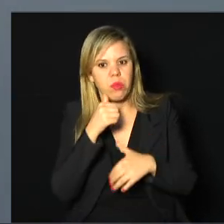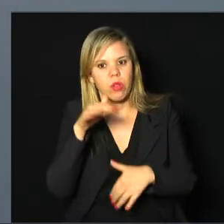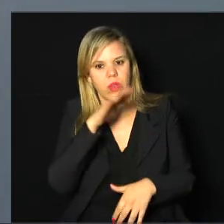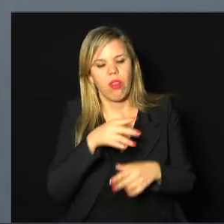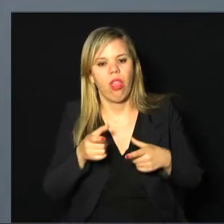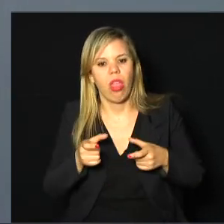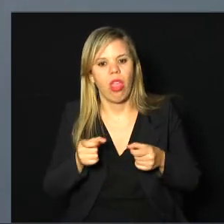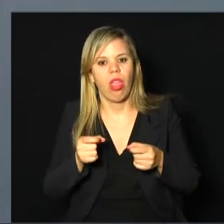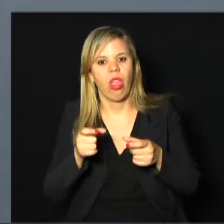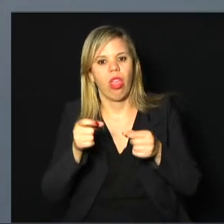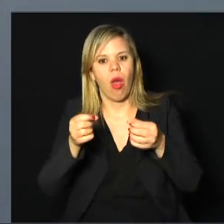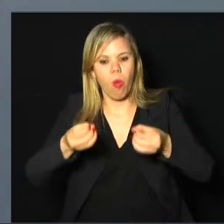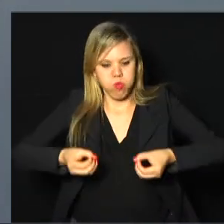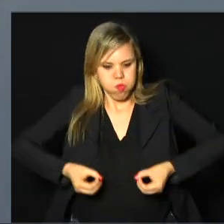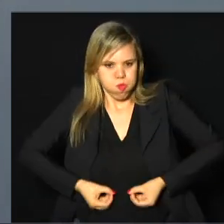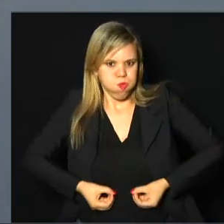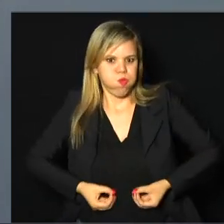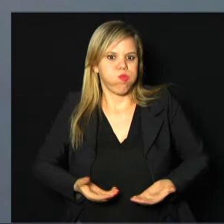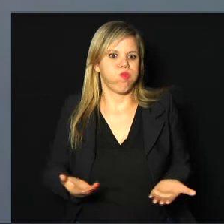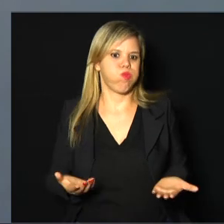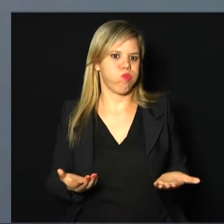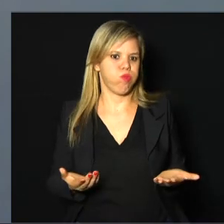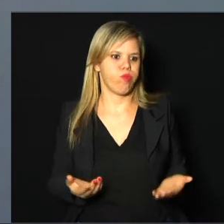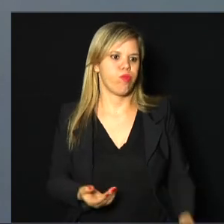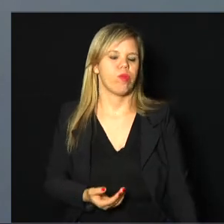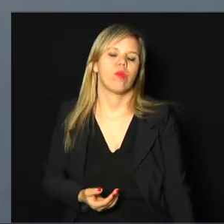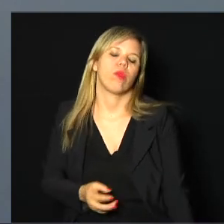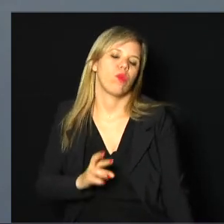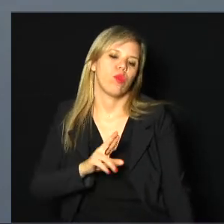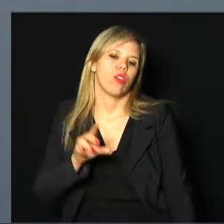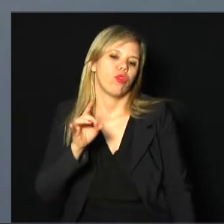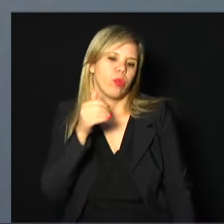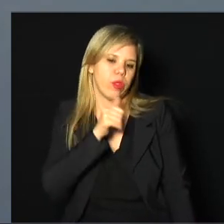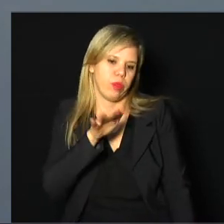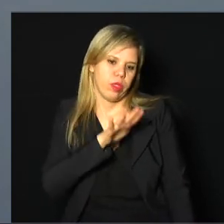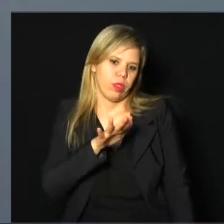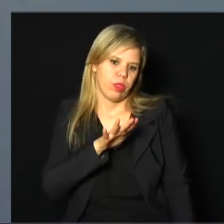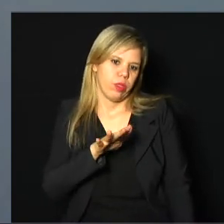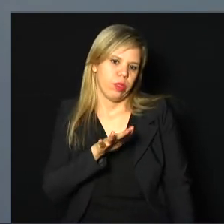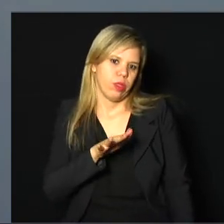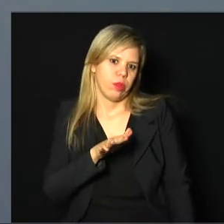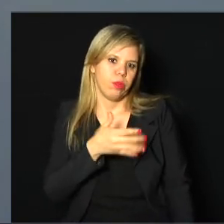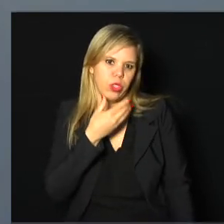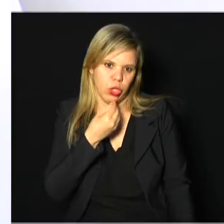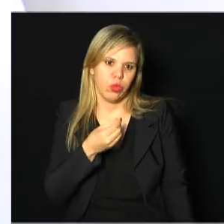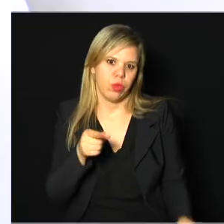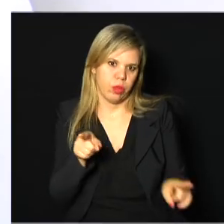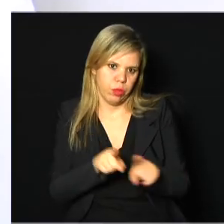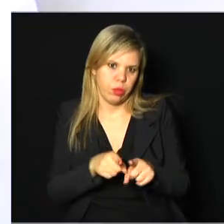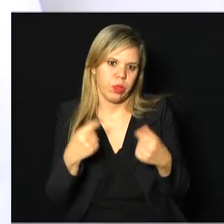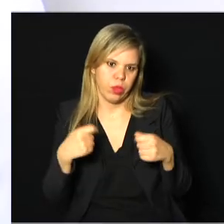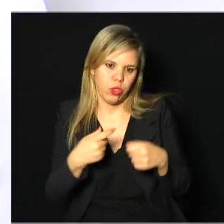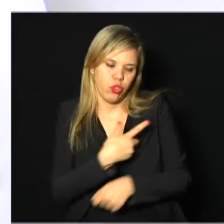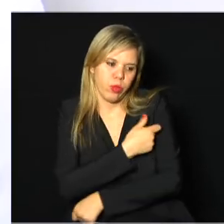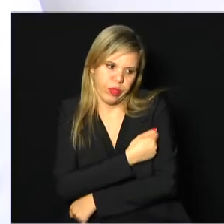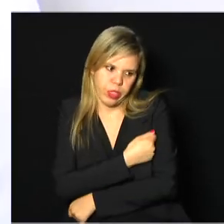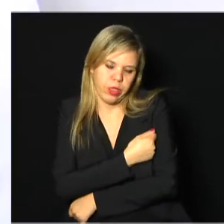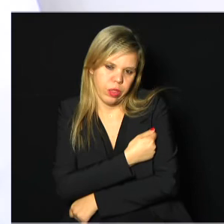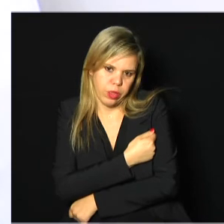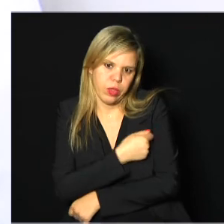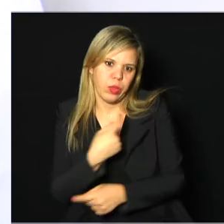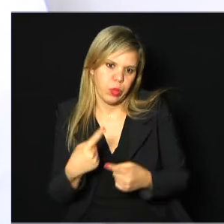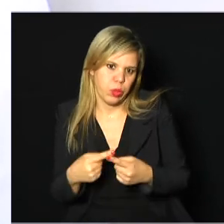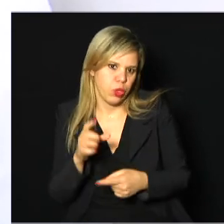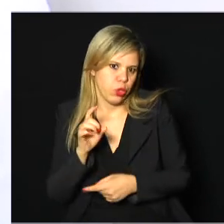na mulher, o câncer de colo de útero, mas não é só para as meninas, né? Meninas e meninos devem tomar a